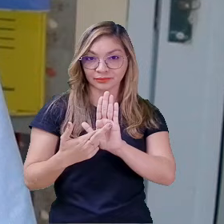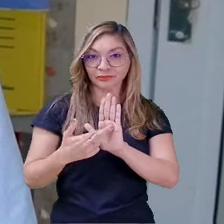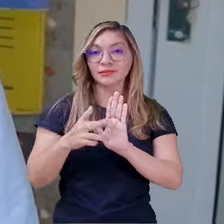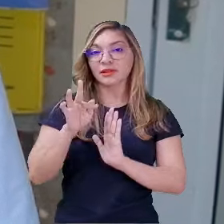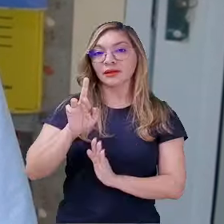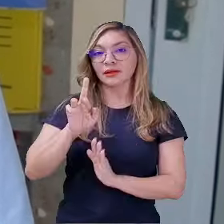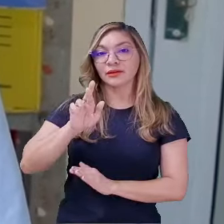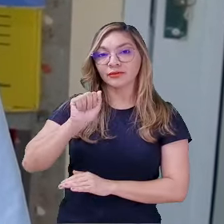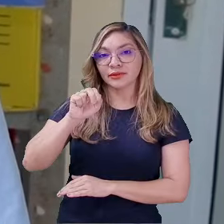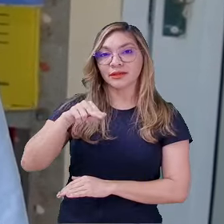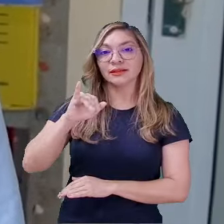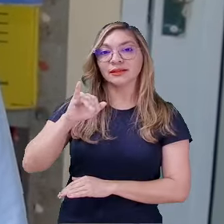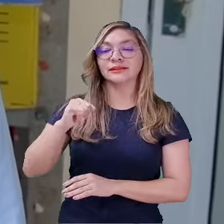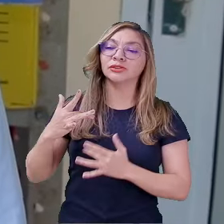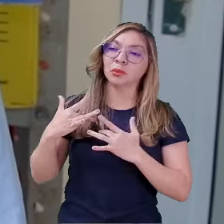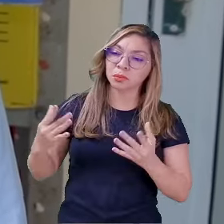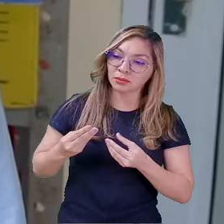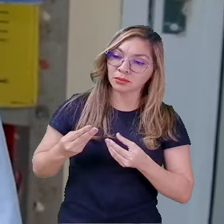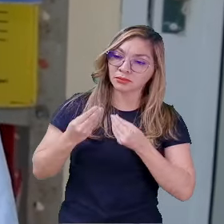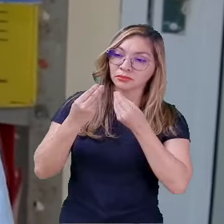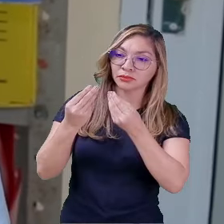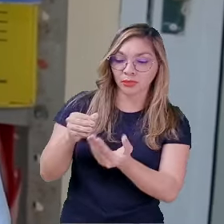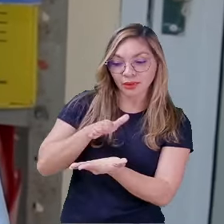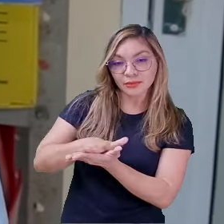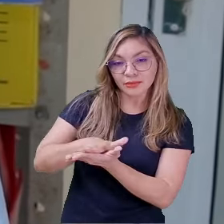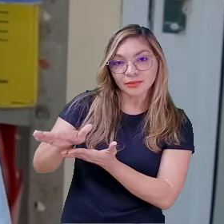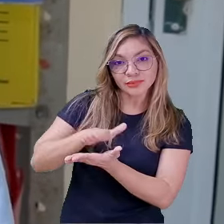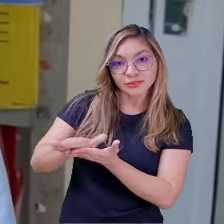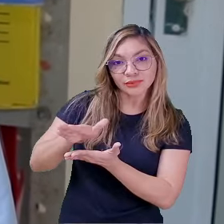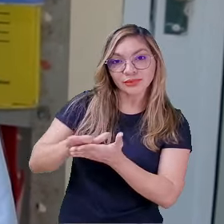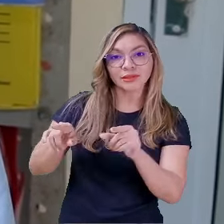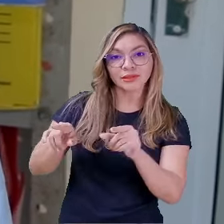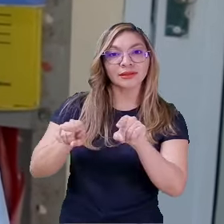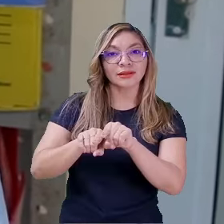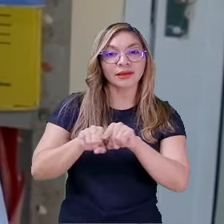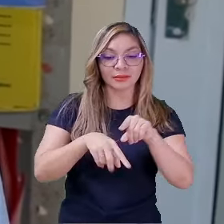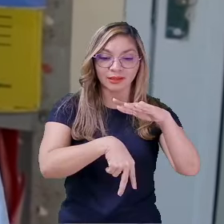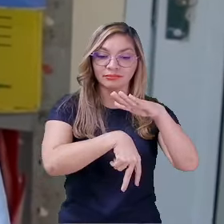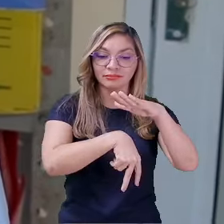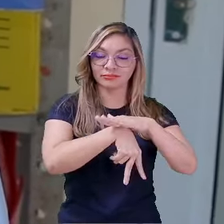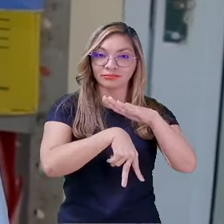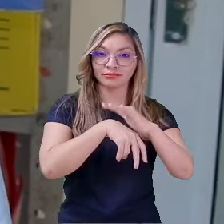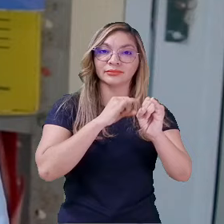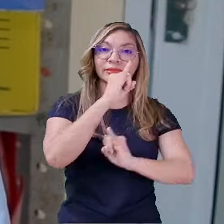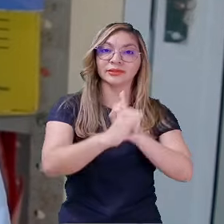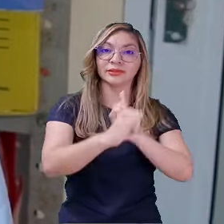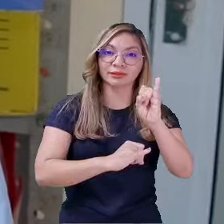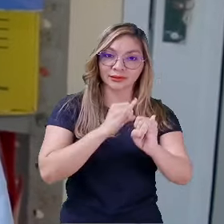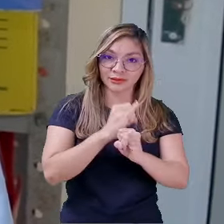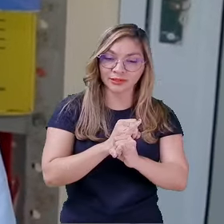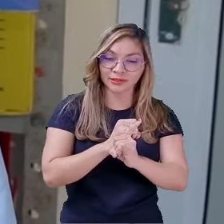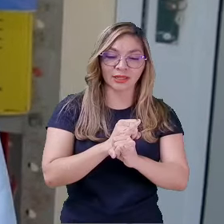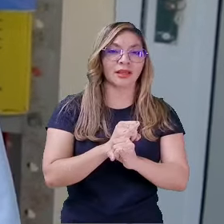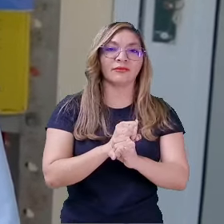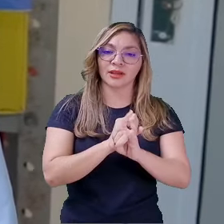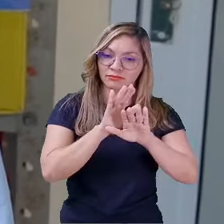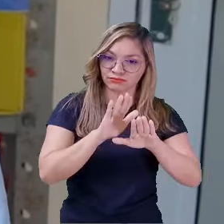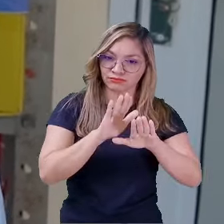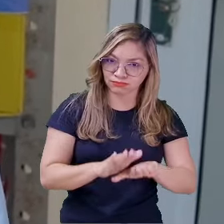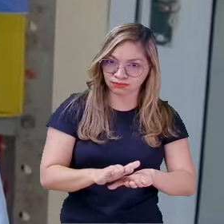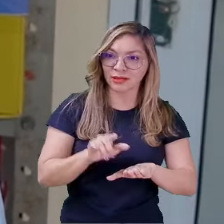fez a doação de uma impressora e também a internet Starlink, que ela ficará fixa aqui no posto da